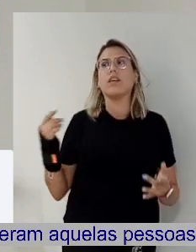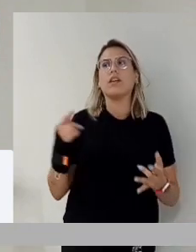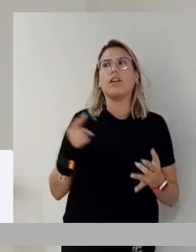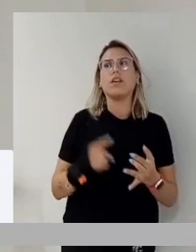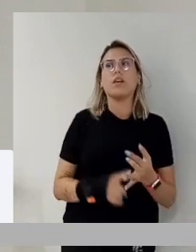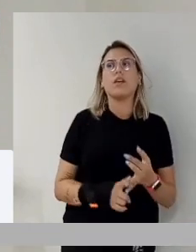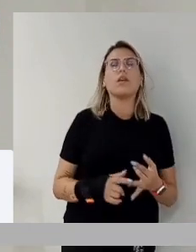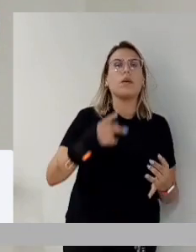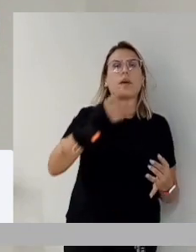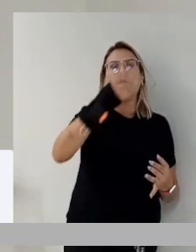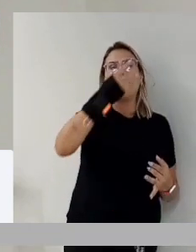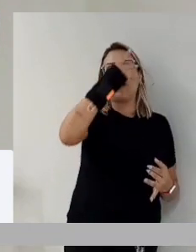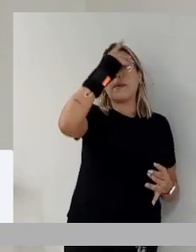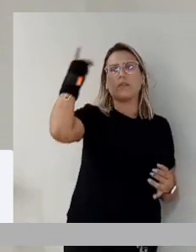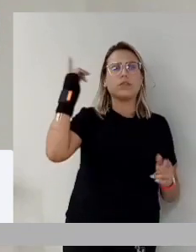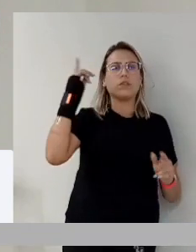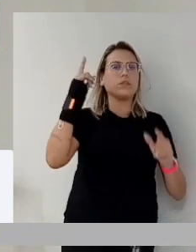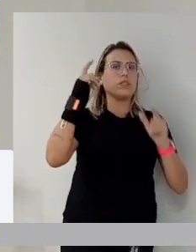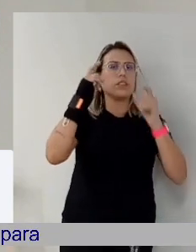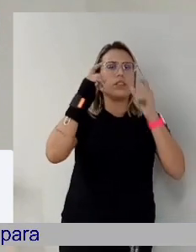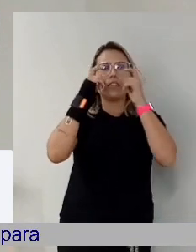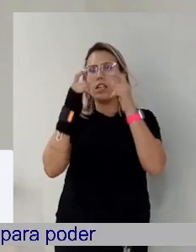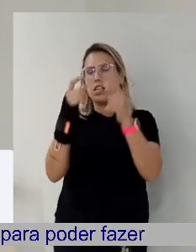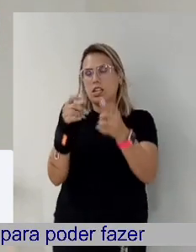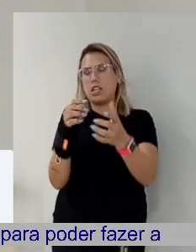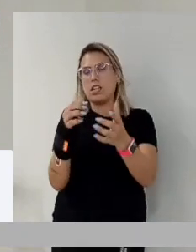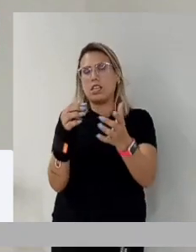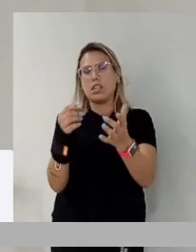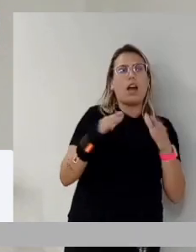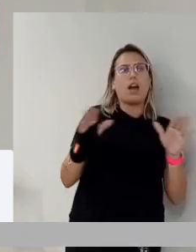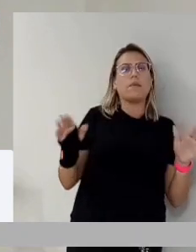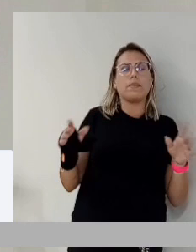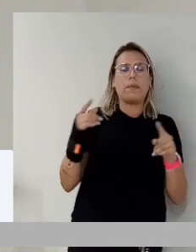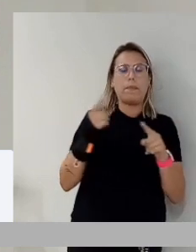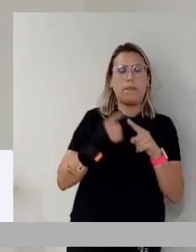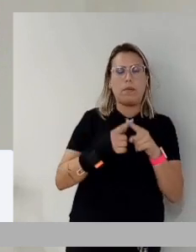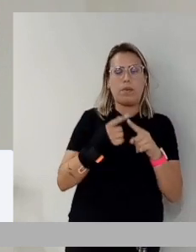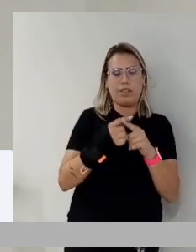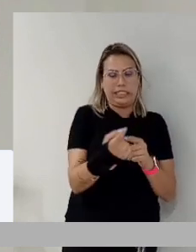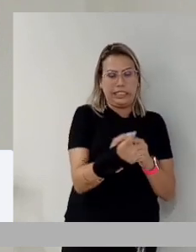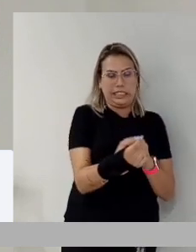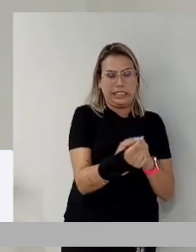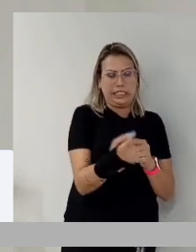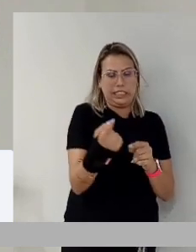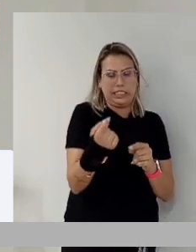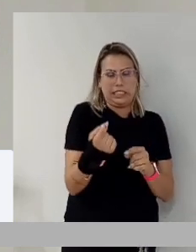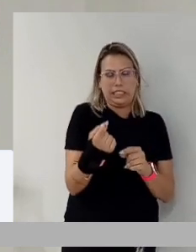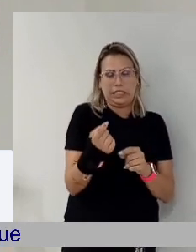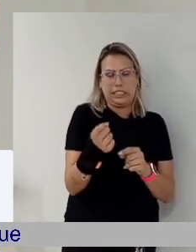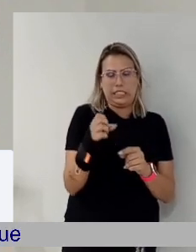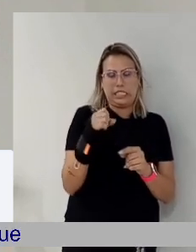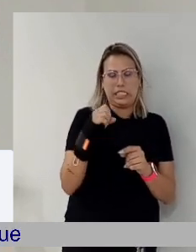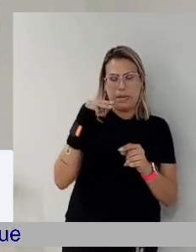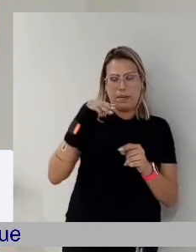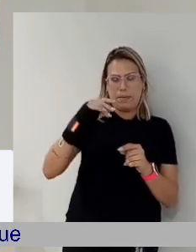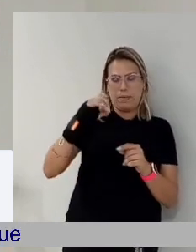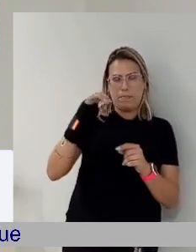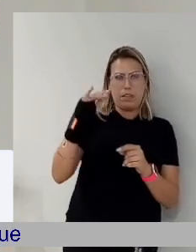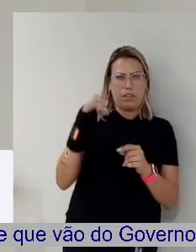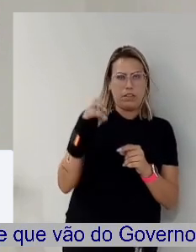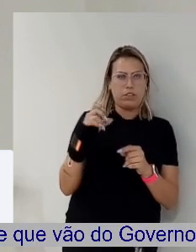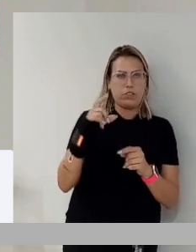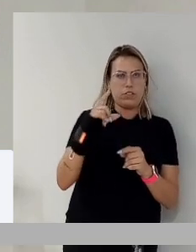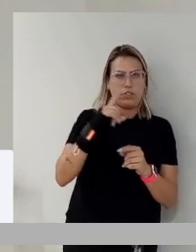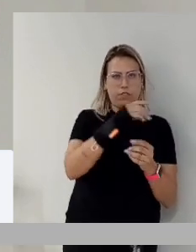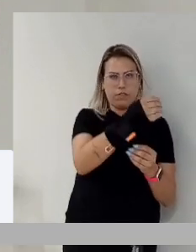tem interesse mais na cente para poder fazer abertura porque a semente que tem que que vem do Governo do Estado né ela